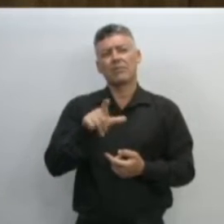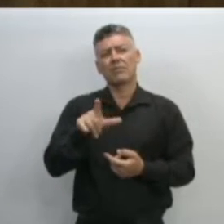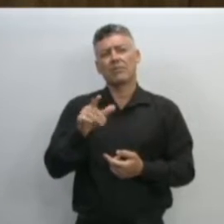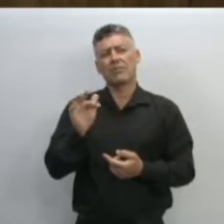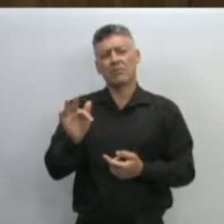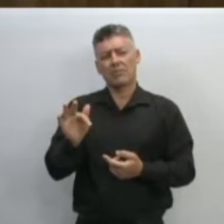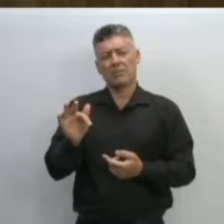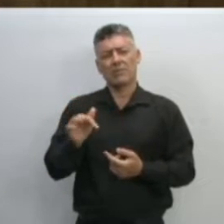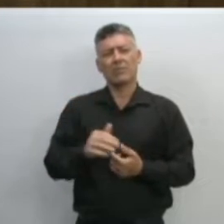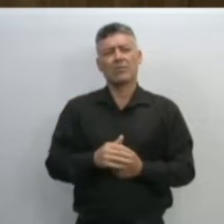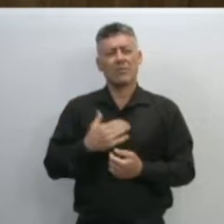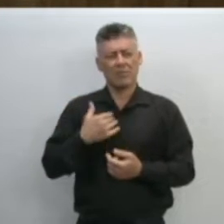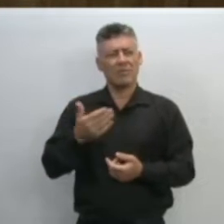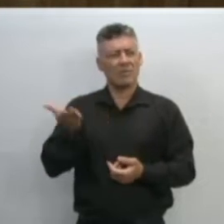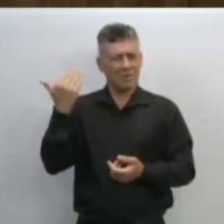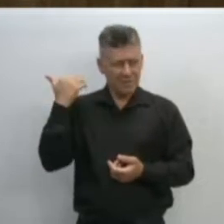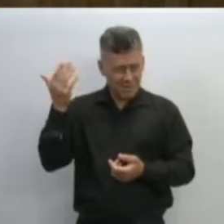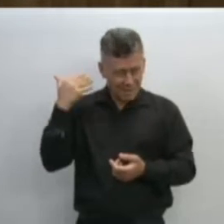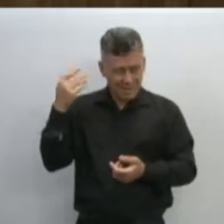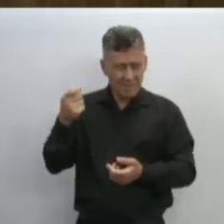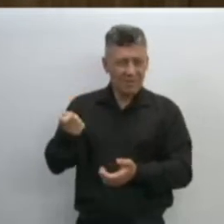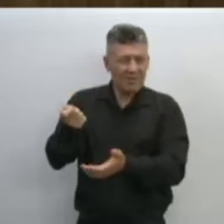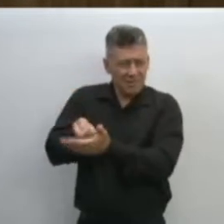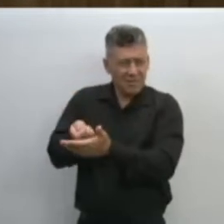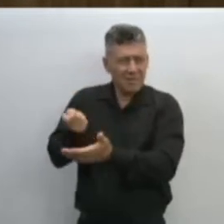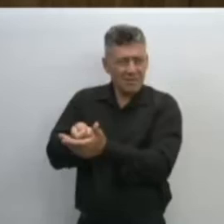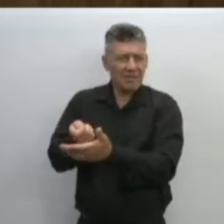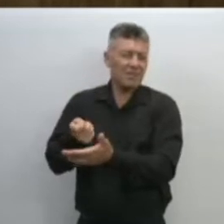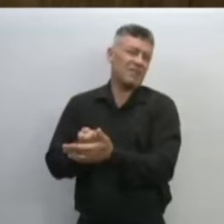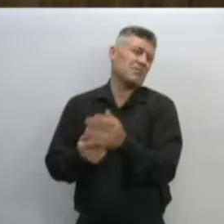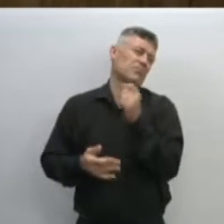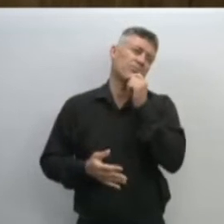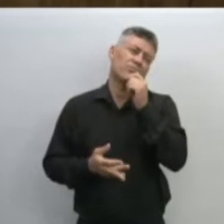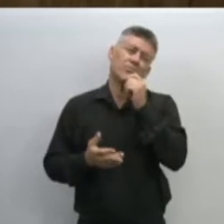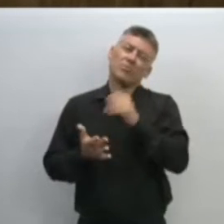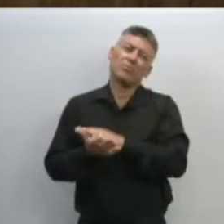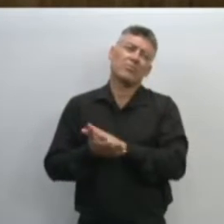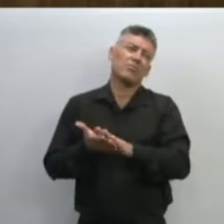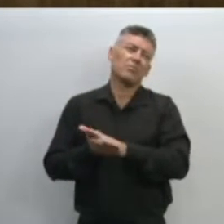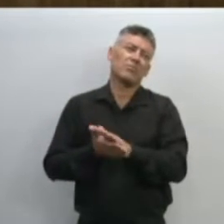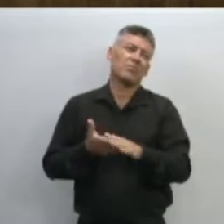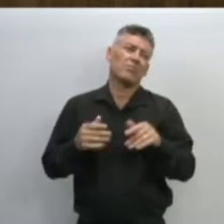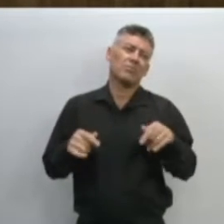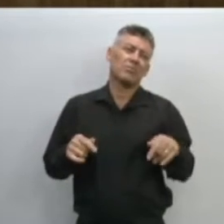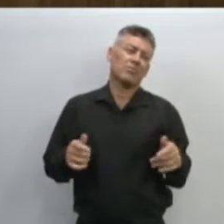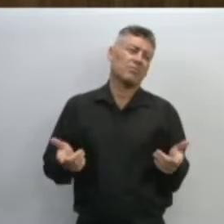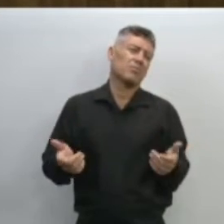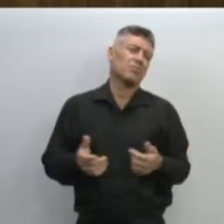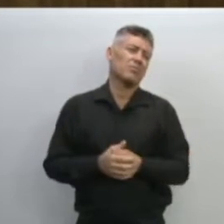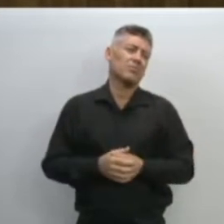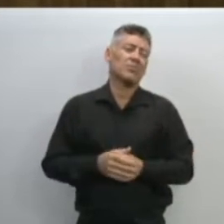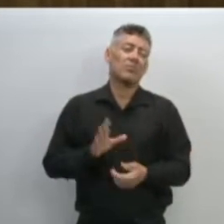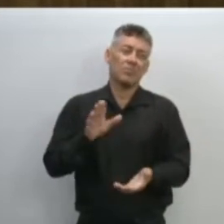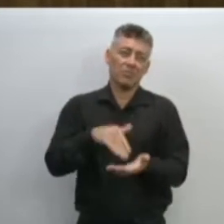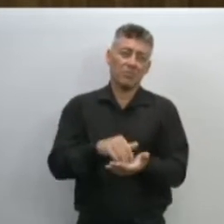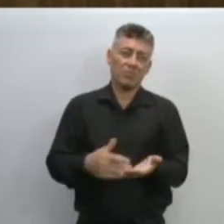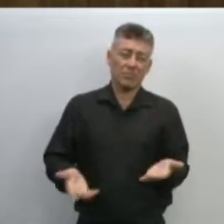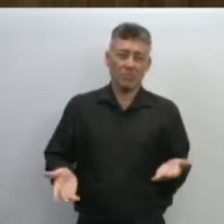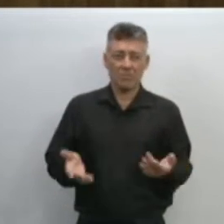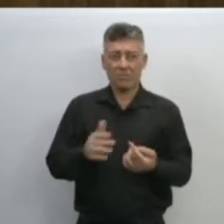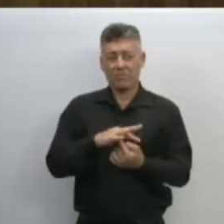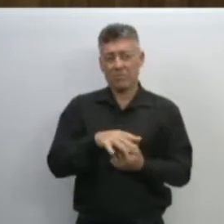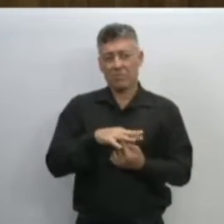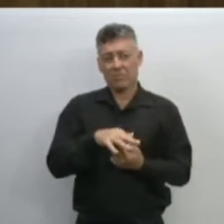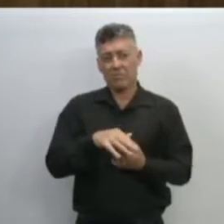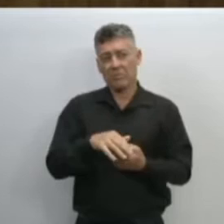nós cobramos aqui no início do nosso mandato, mas não é o suficiente. Basta dizer que até hoje a Praça Gentil